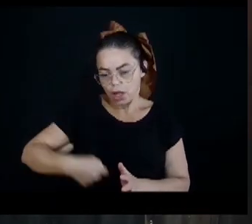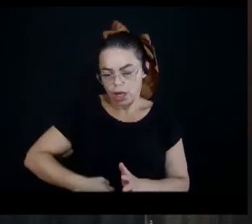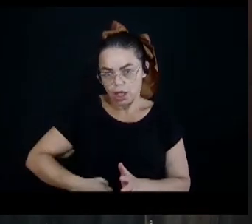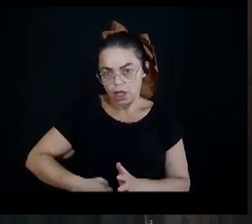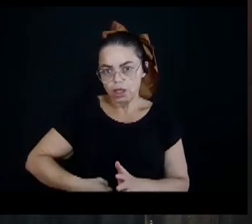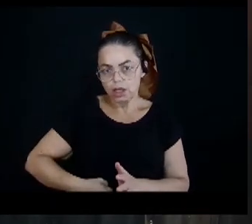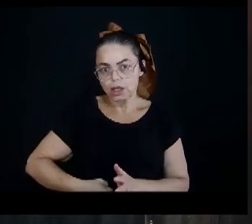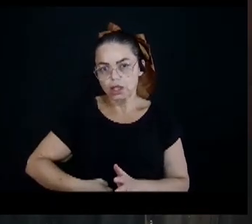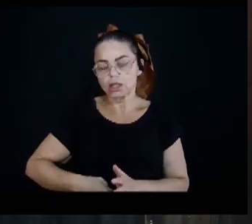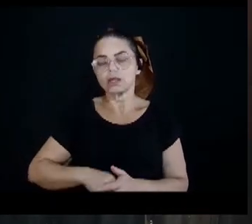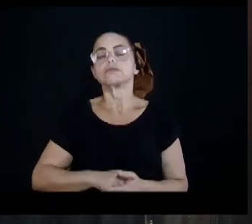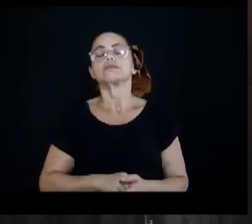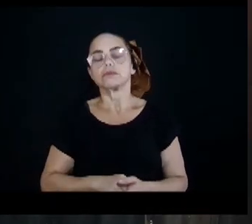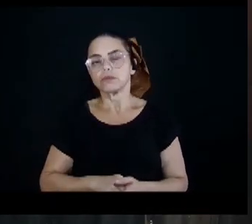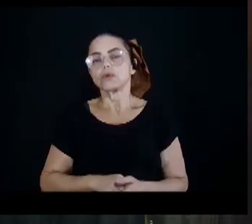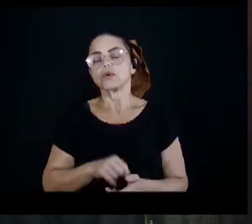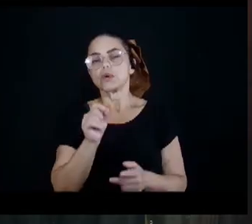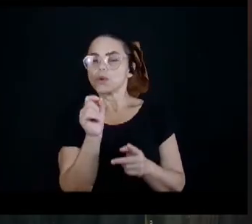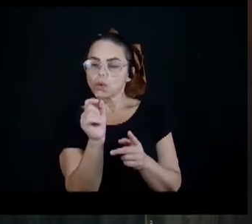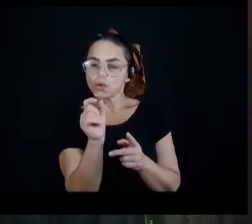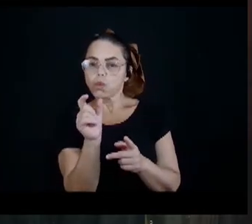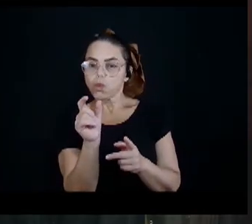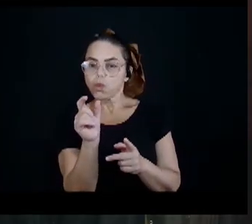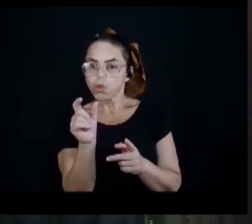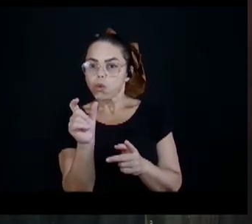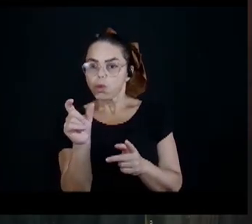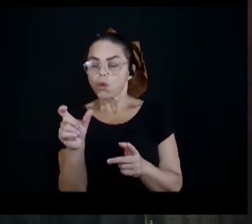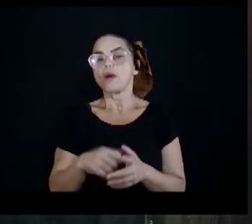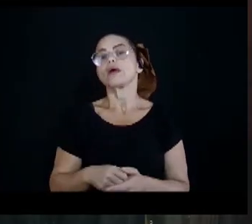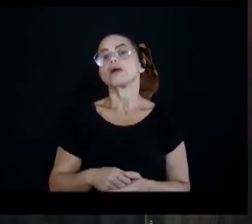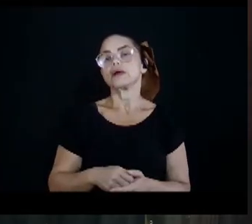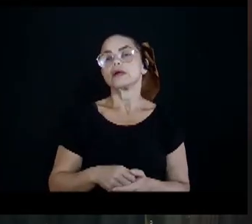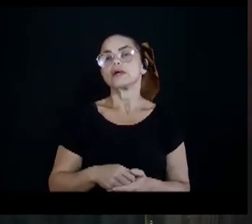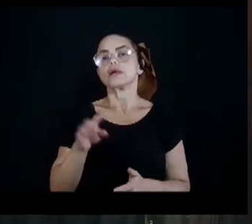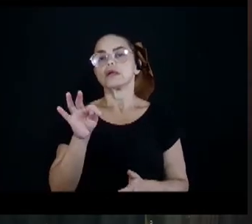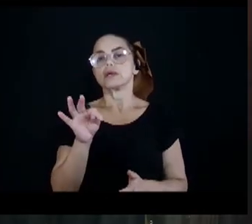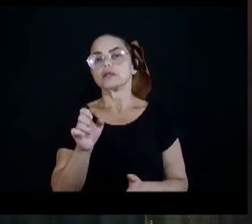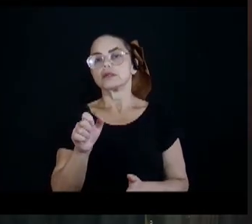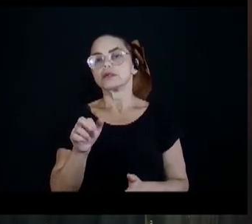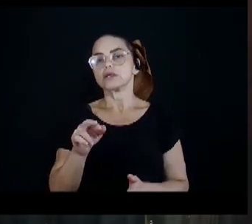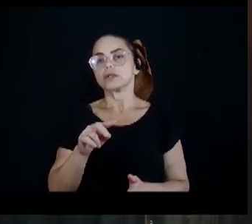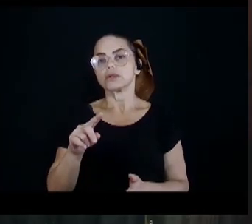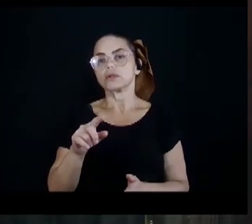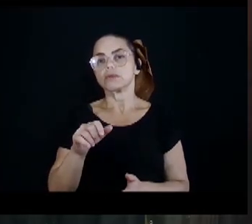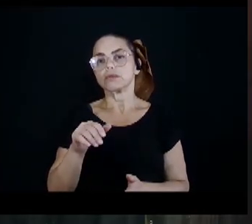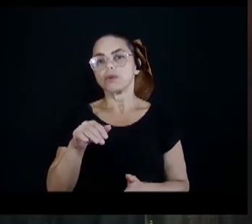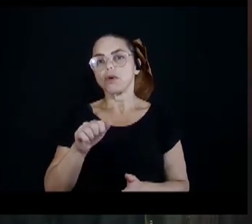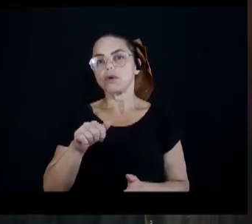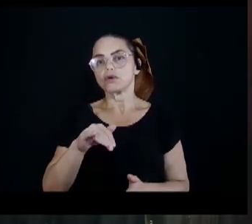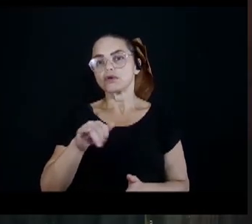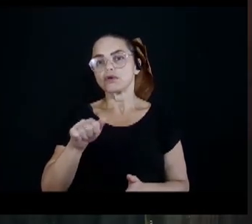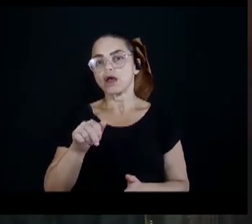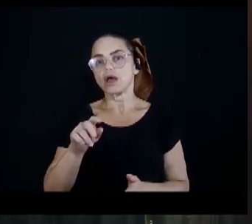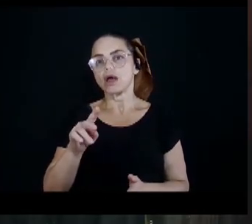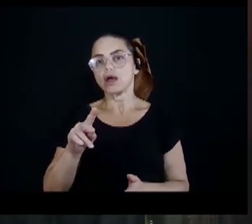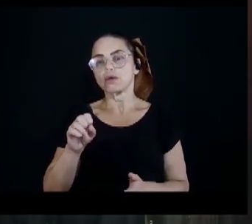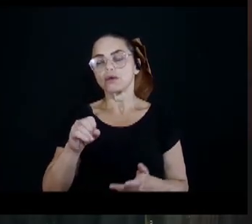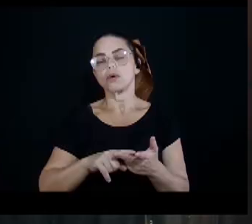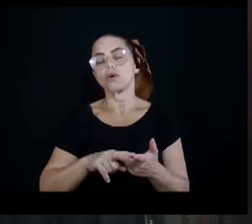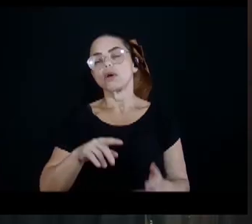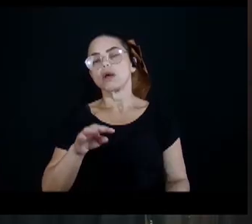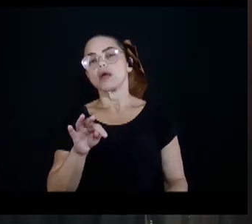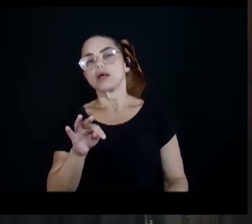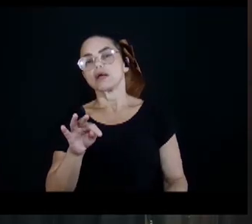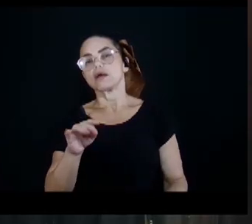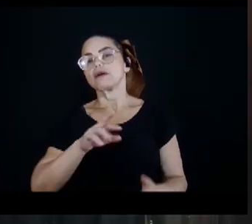nesse componente mais atual aí da tirzepatida, e do outro da semaglutida temos mais alguns outros. E tem as pessoas que